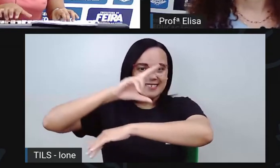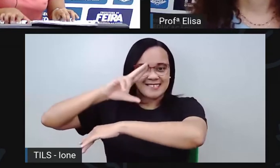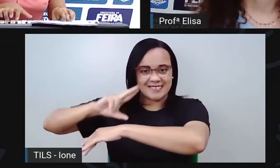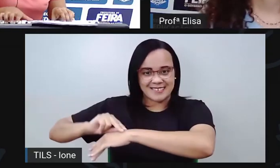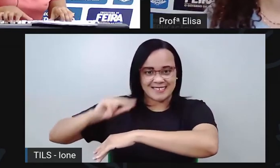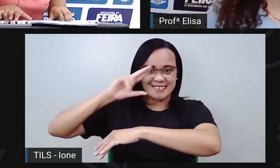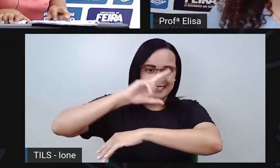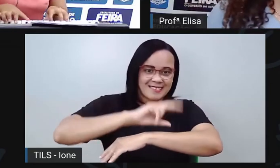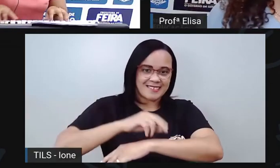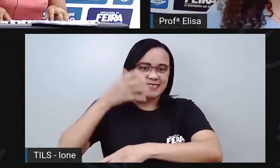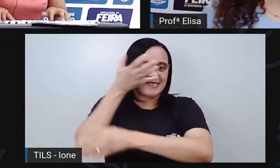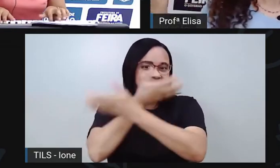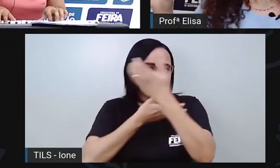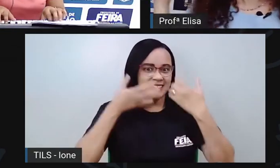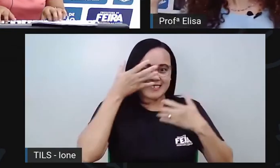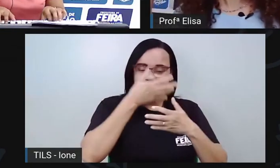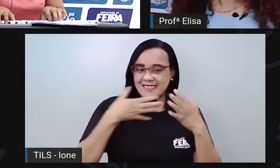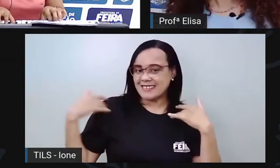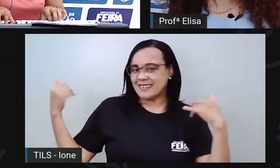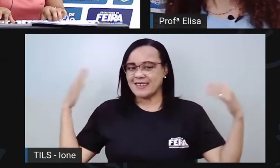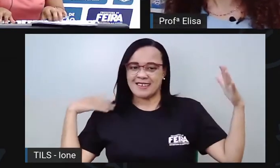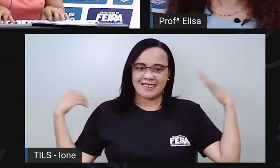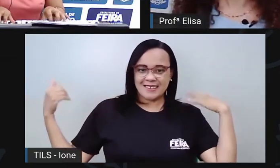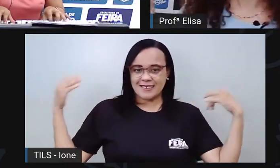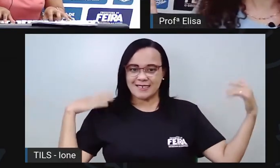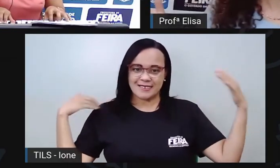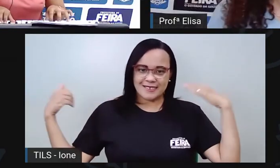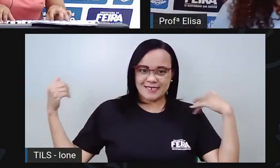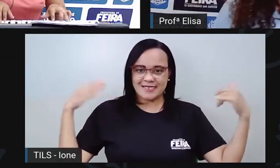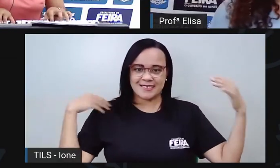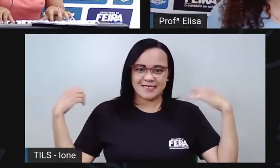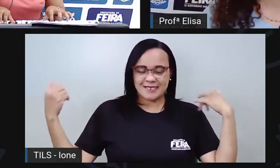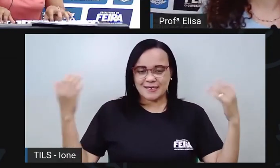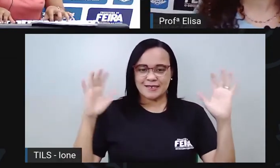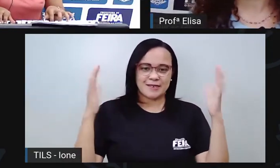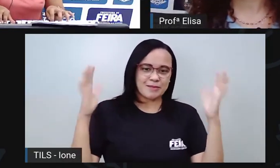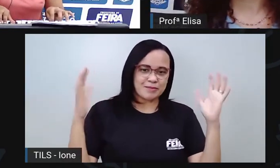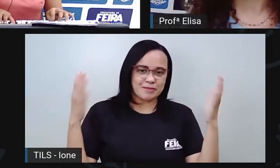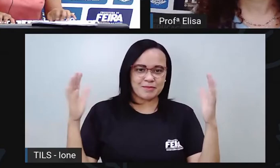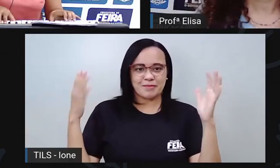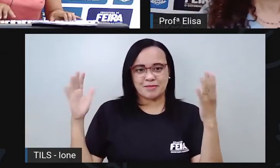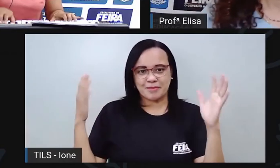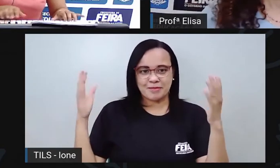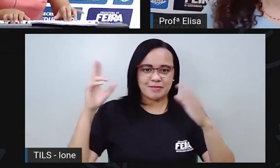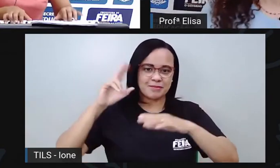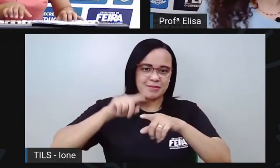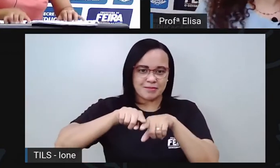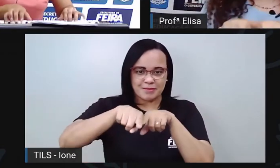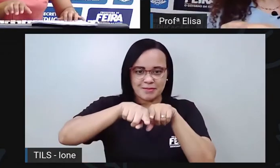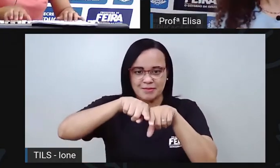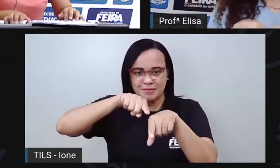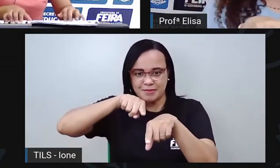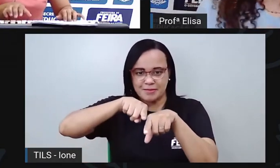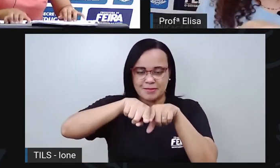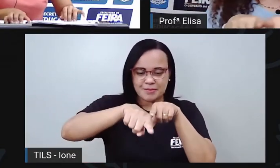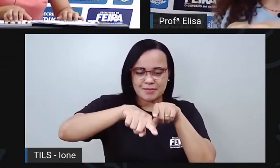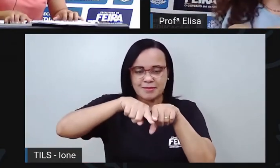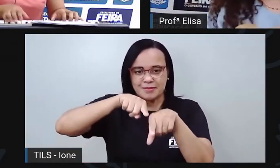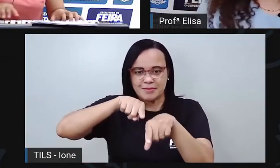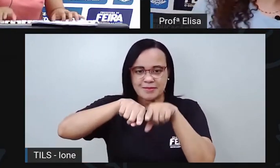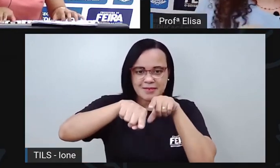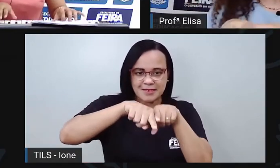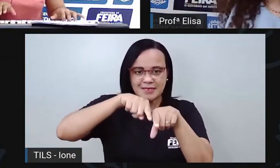ele canta para passei a laiá laiá e me esfregar uma perna na outra